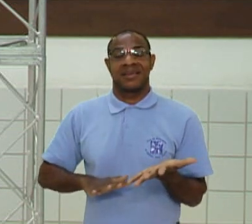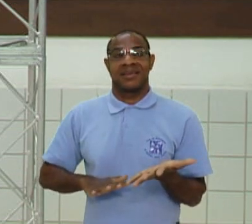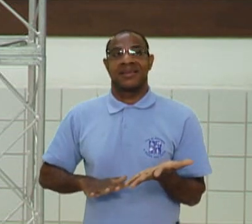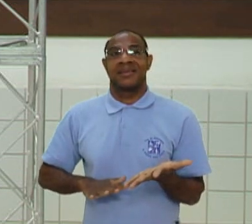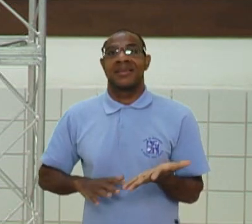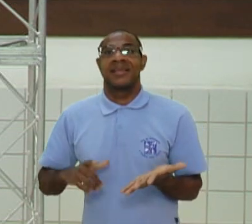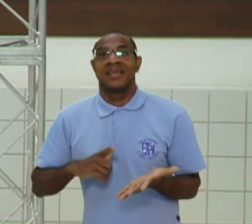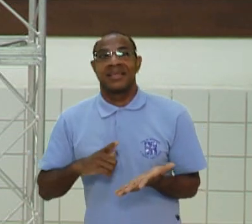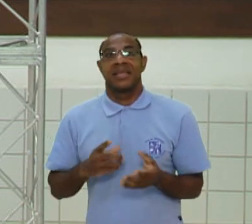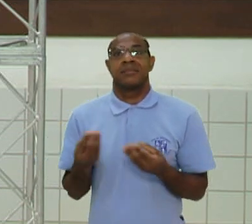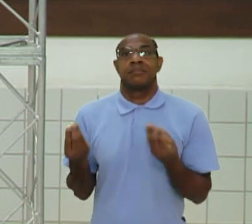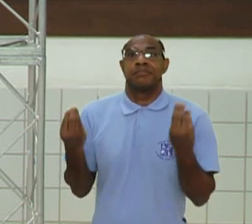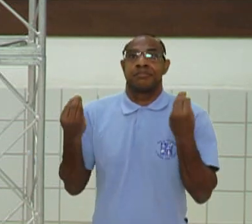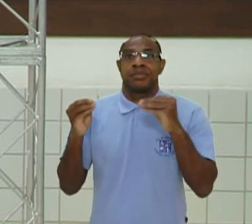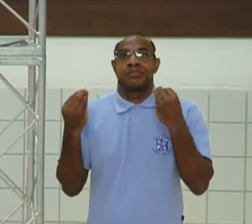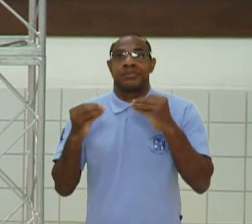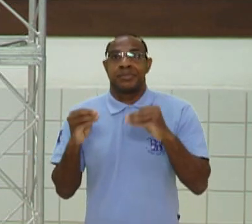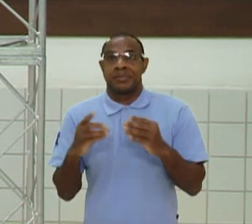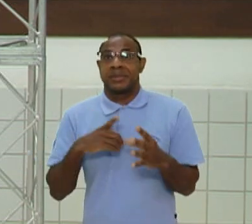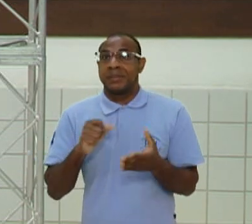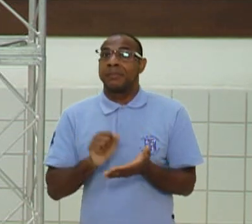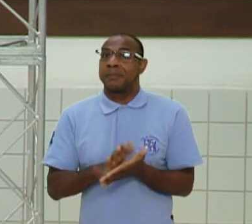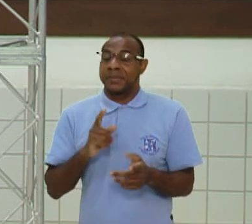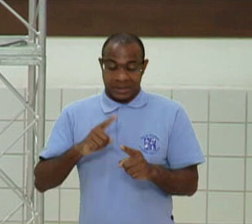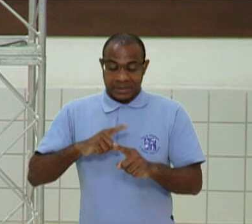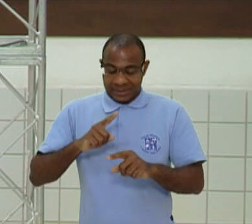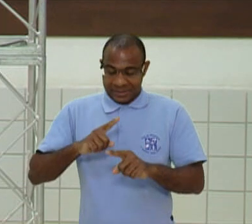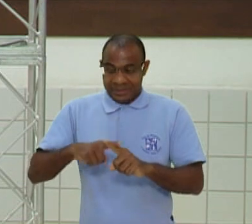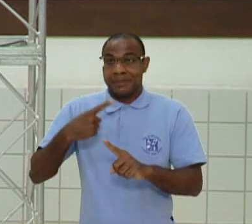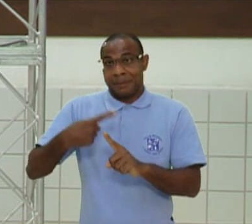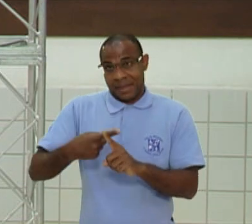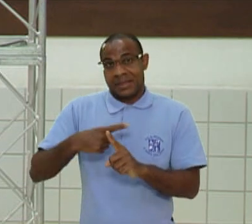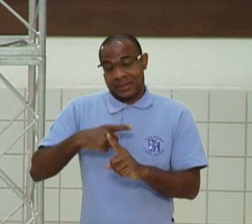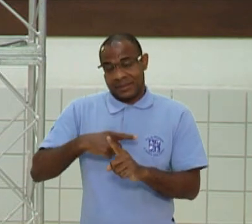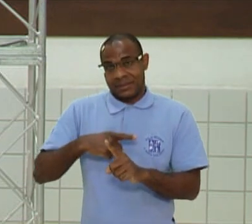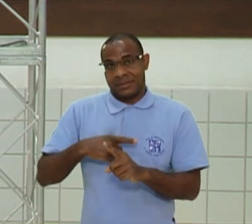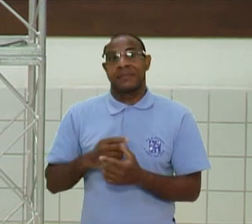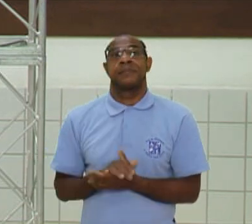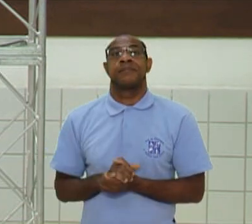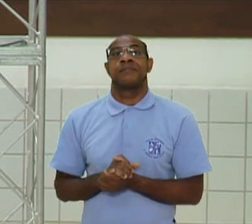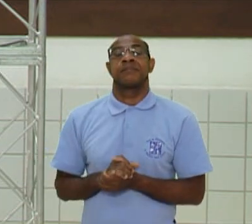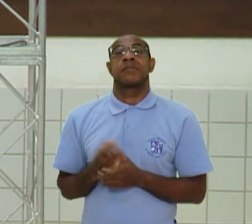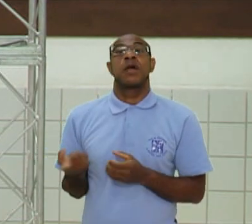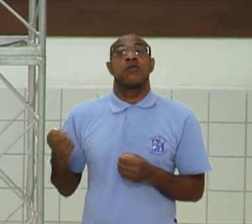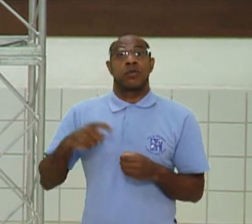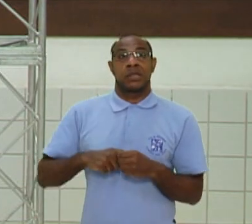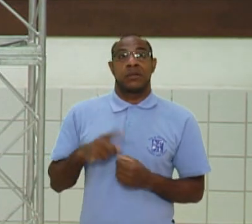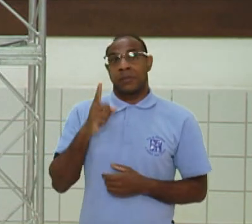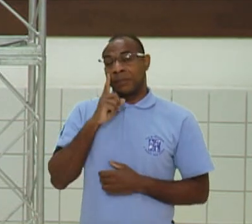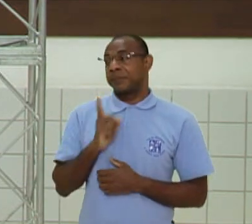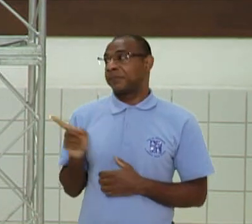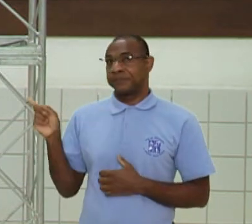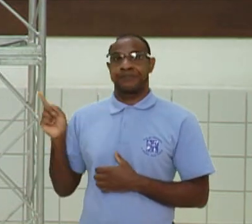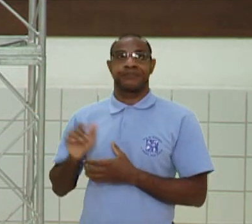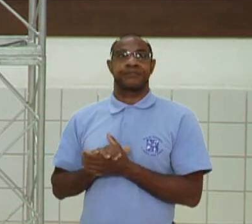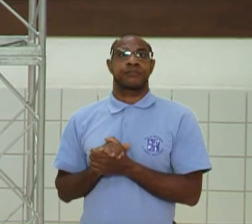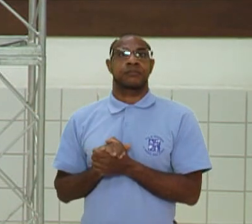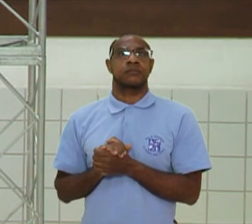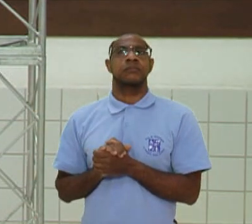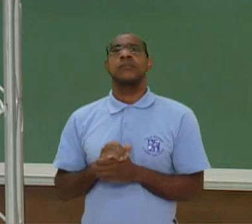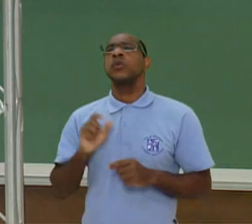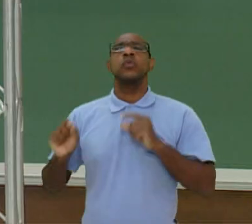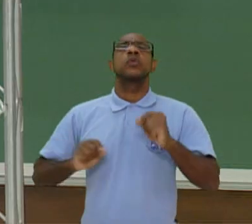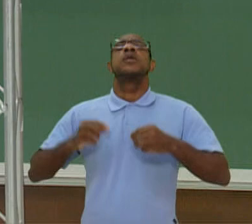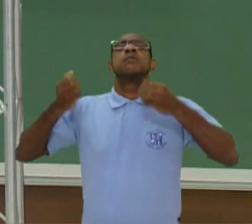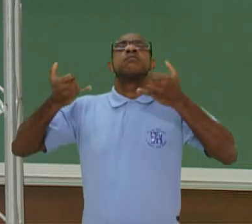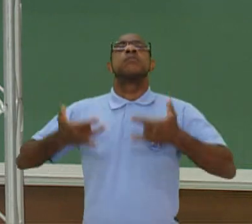para responder. O professor põe 2 especiais nessa aula. Não deixe de fazer, tá? Vamos retomar aqui então? O que vimos